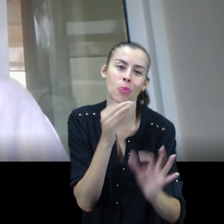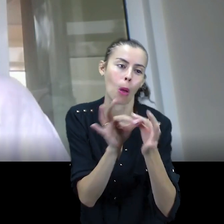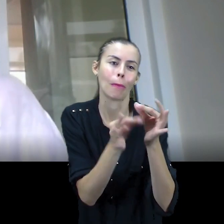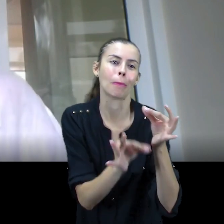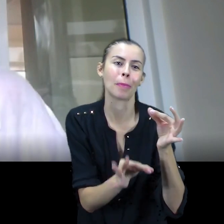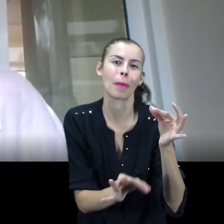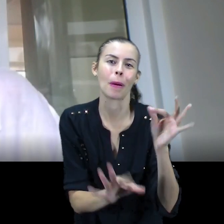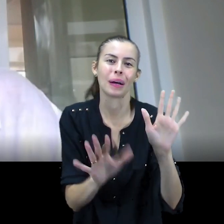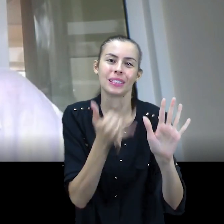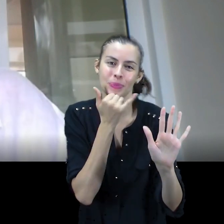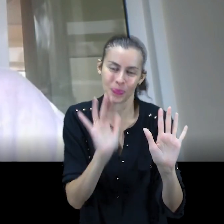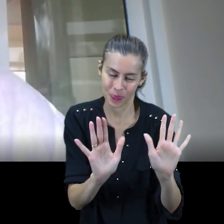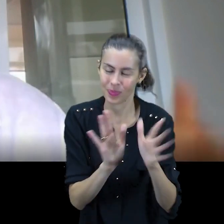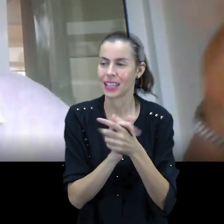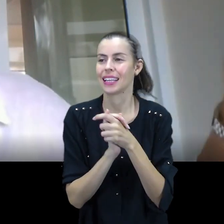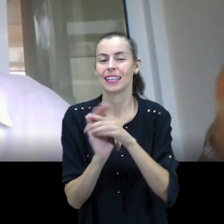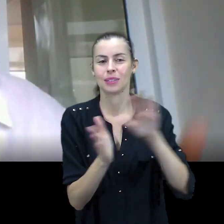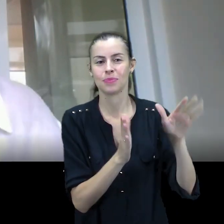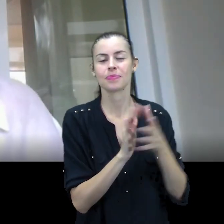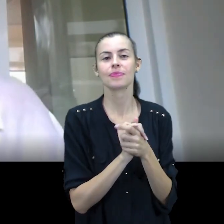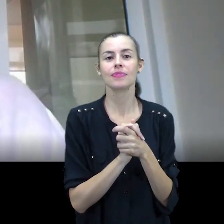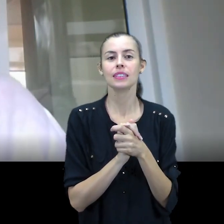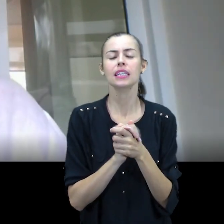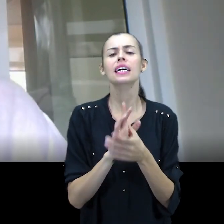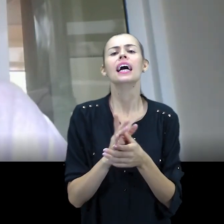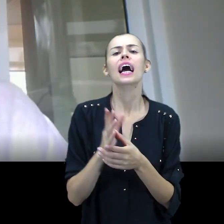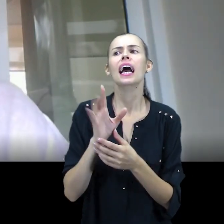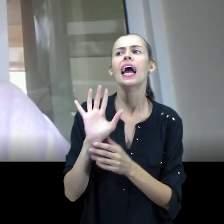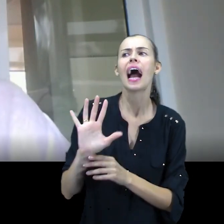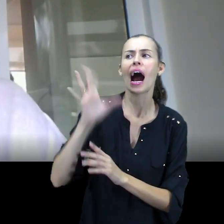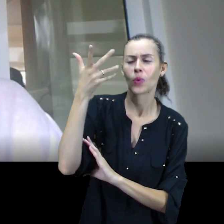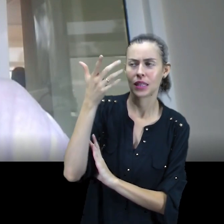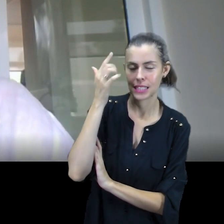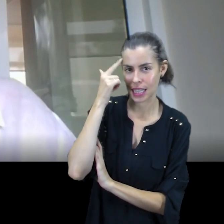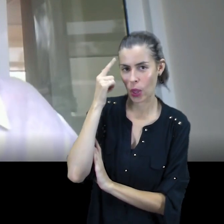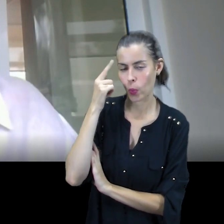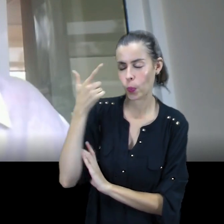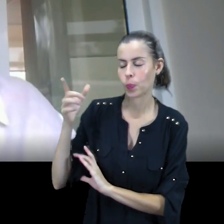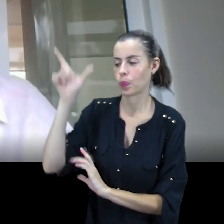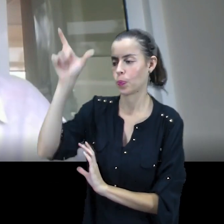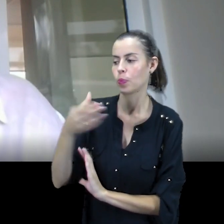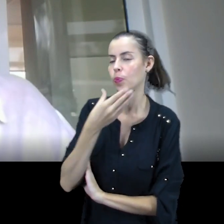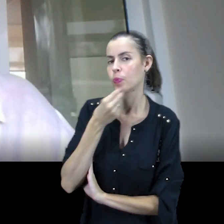foi professor aqui da Unicamp, antes de ir para a